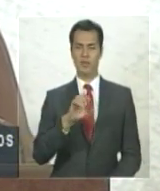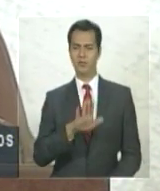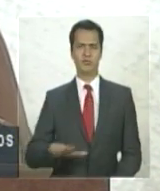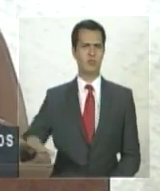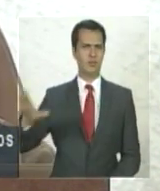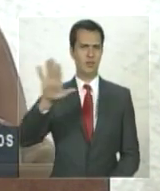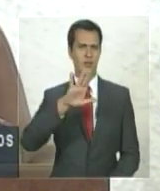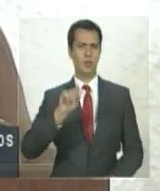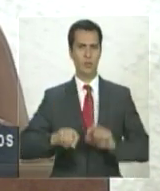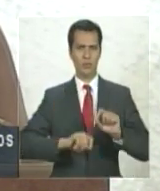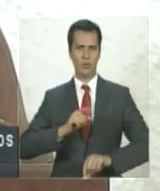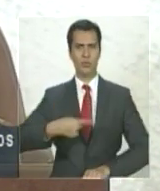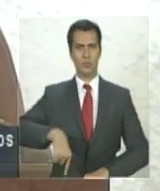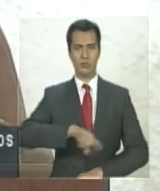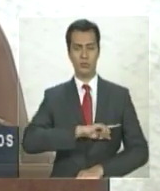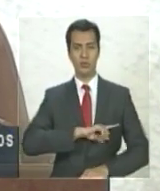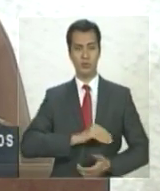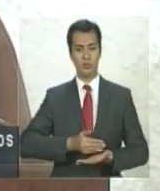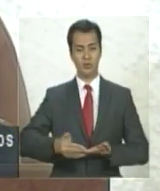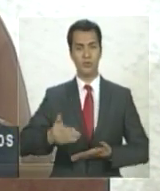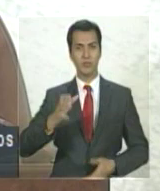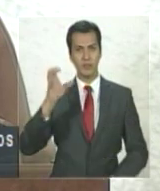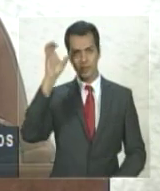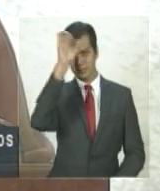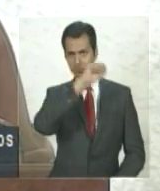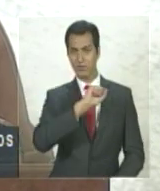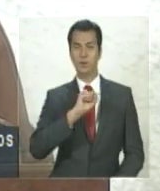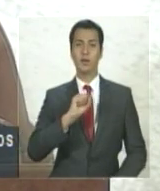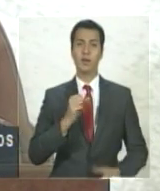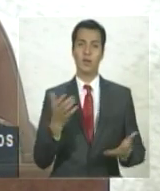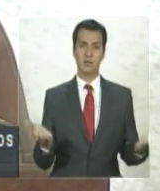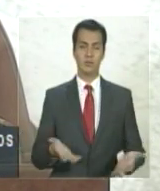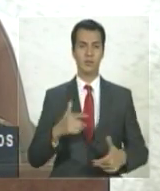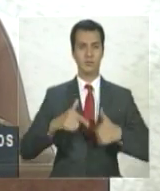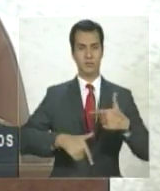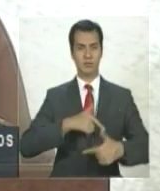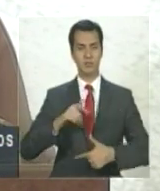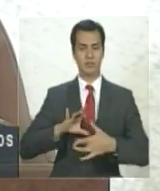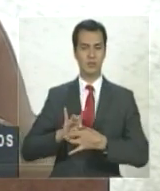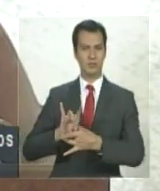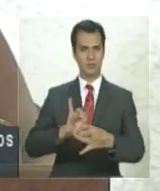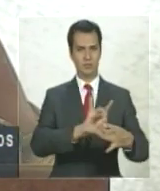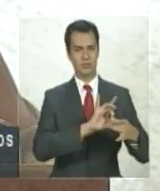foi que nós reaprendemos a atuar em parceria.